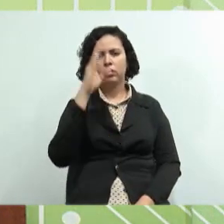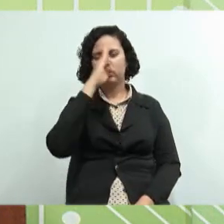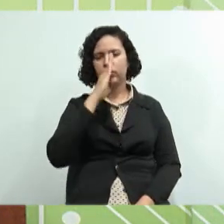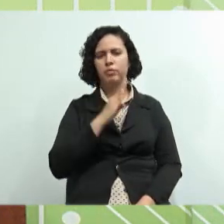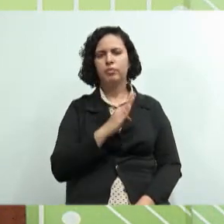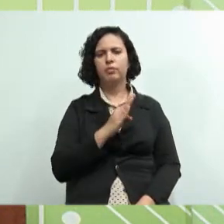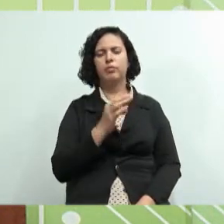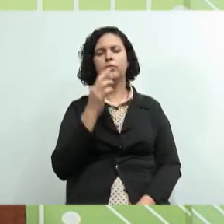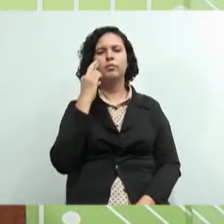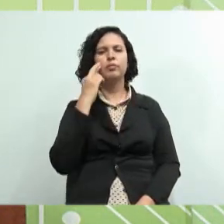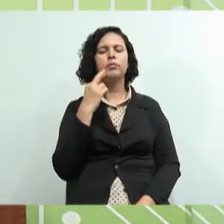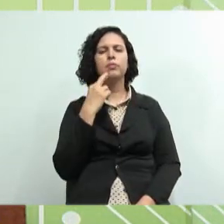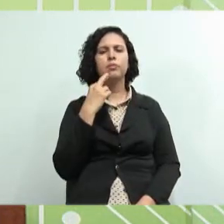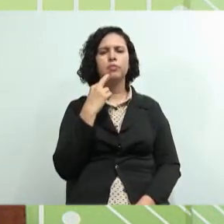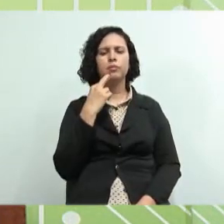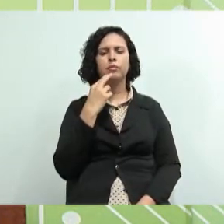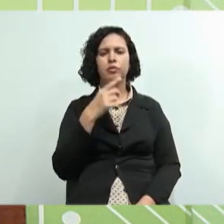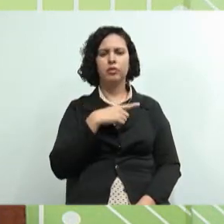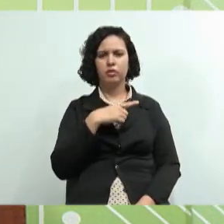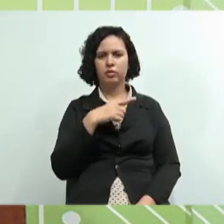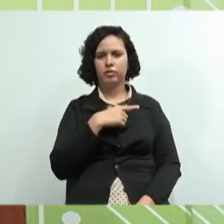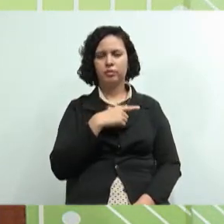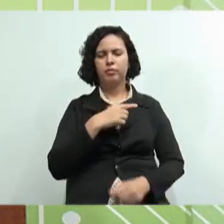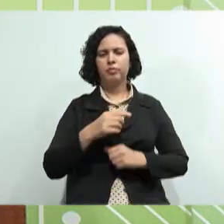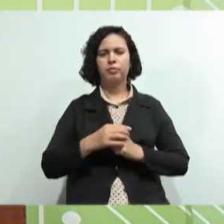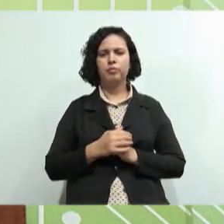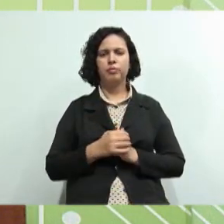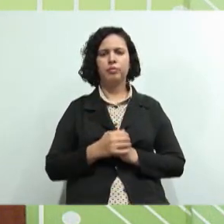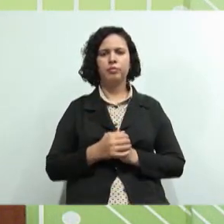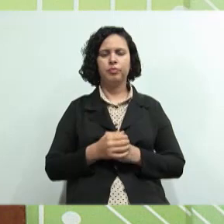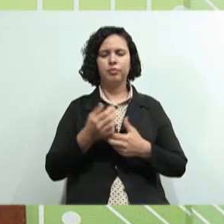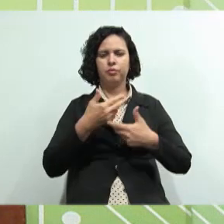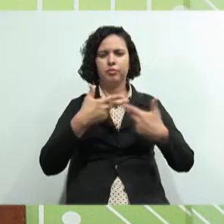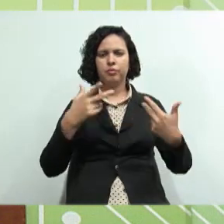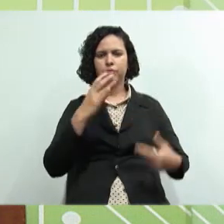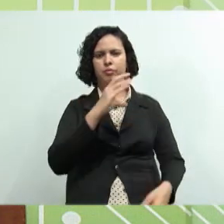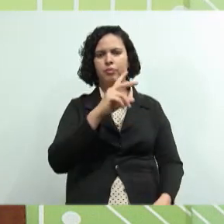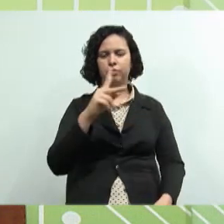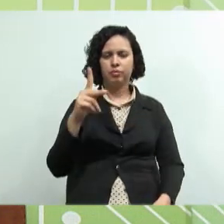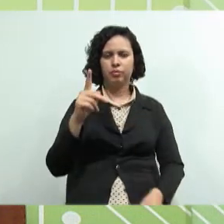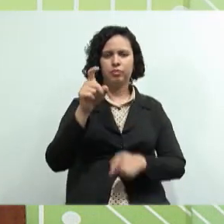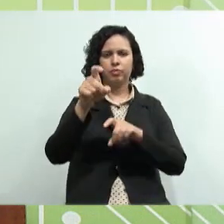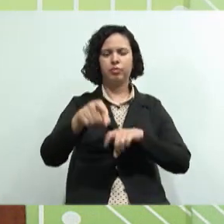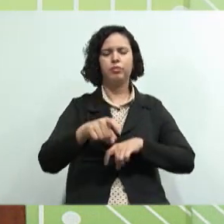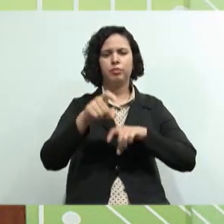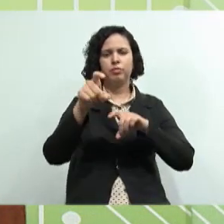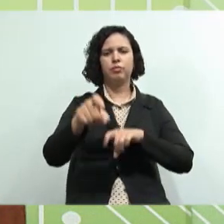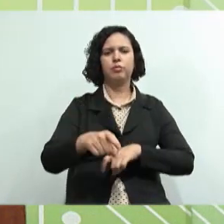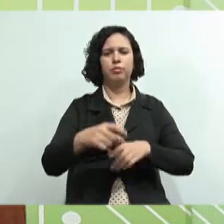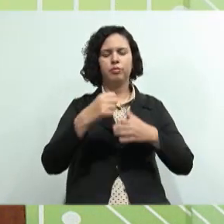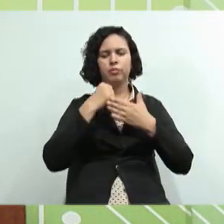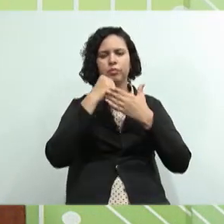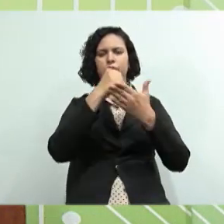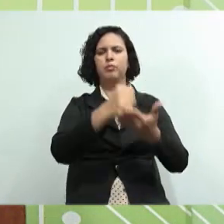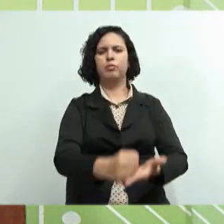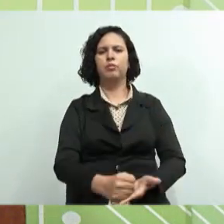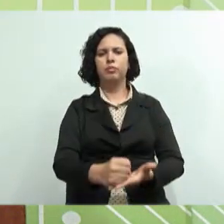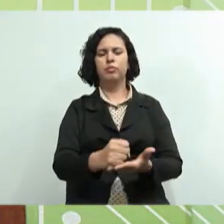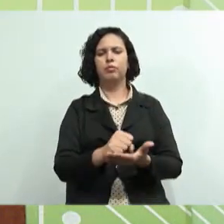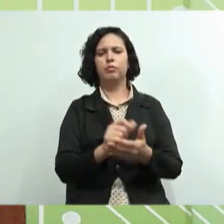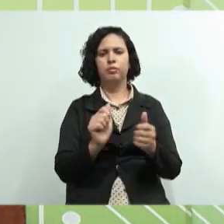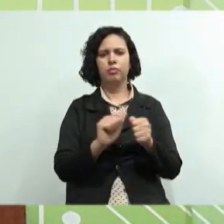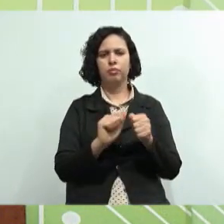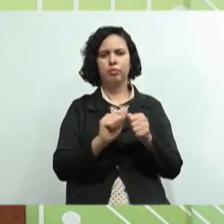aqui no nosso estado, nos municípios de Rondônia. A gente já tem várias cooperativas agrícolas que estão ajudando os produtores a